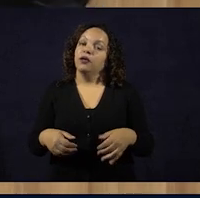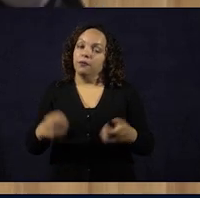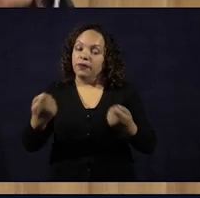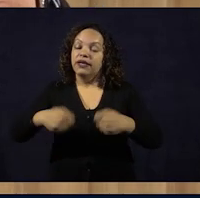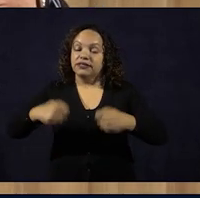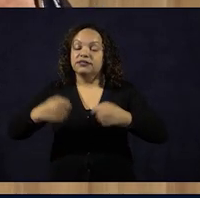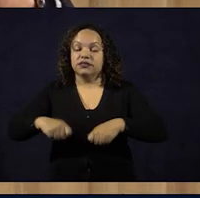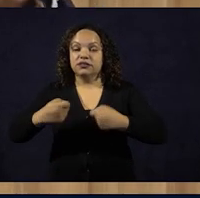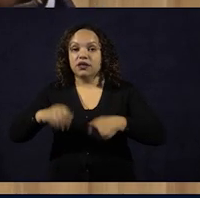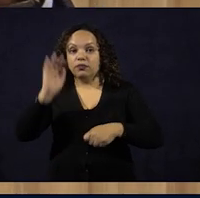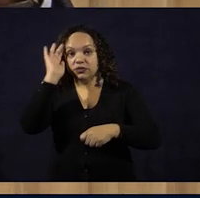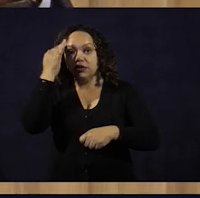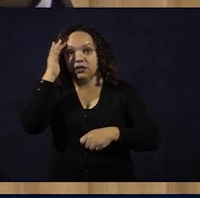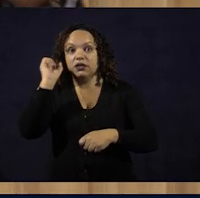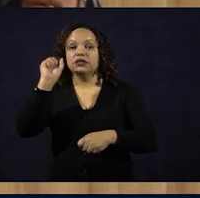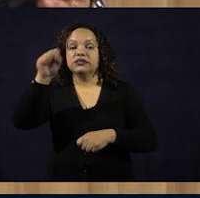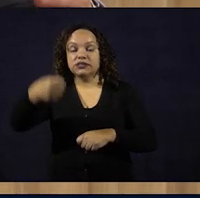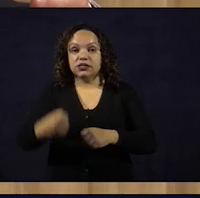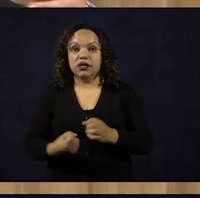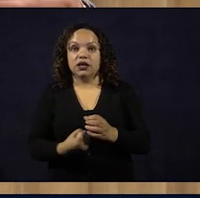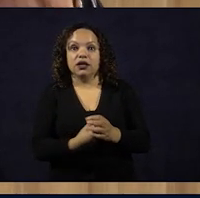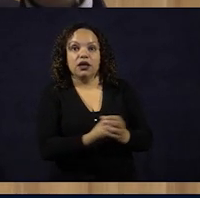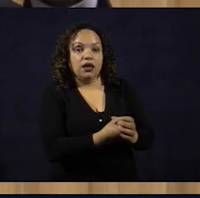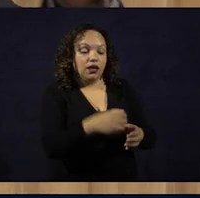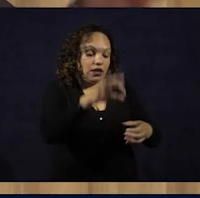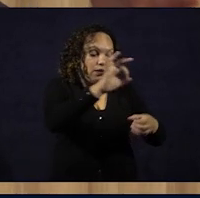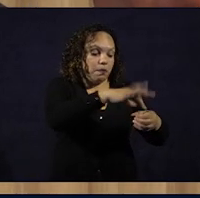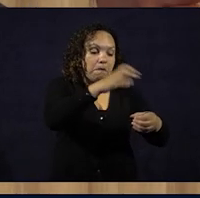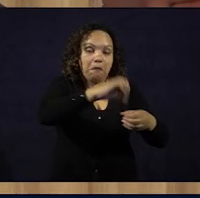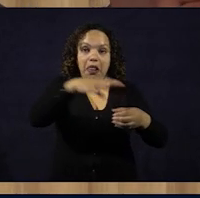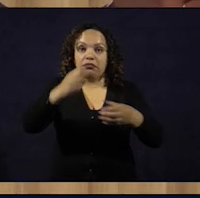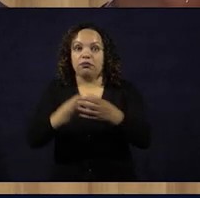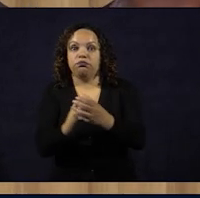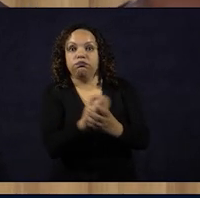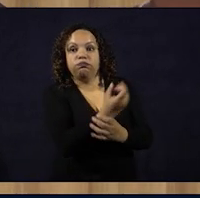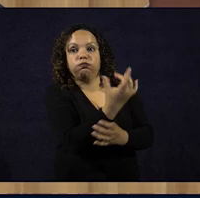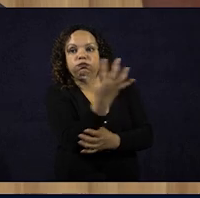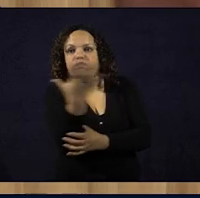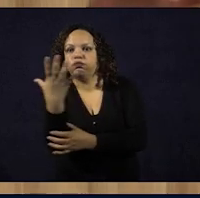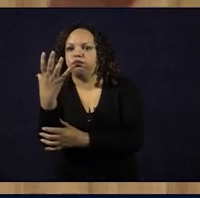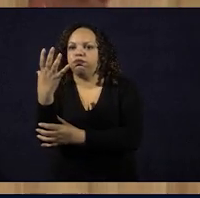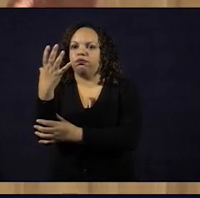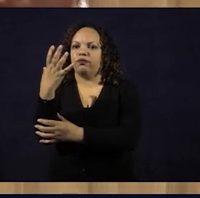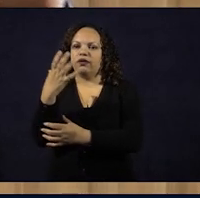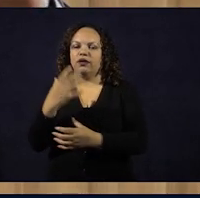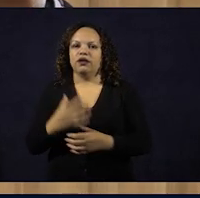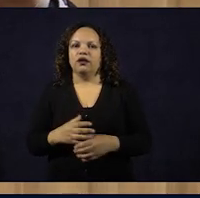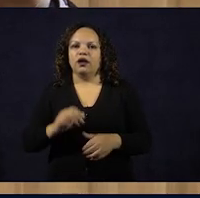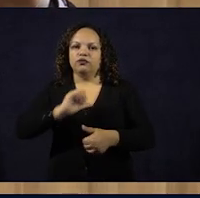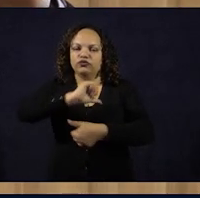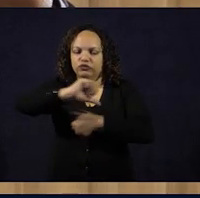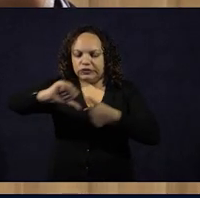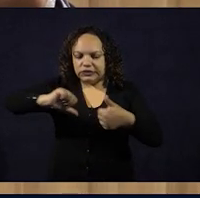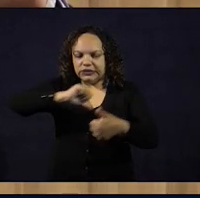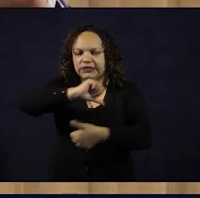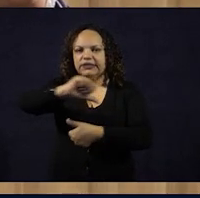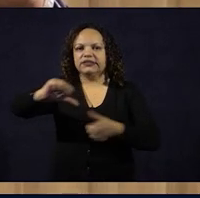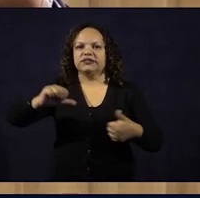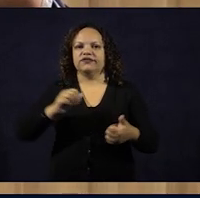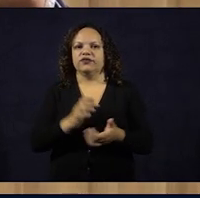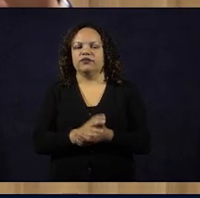então esse essa visão de fazer essa transformação nós colocamos